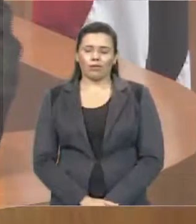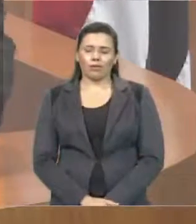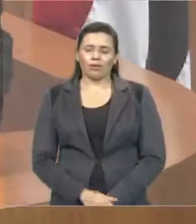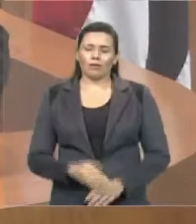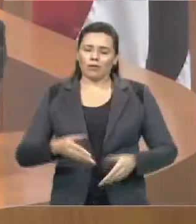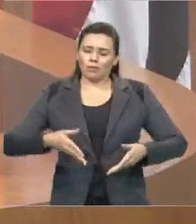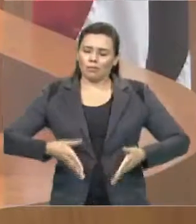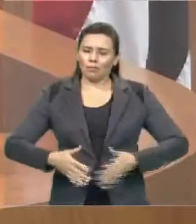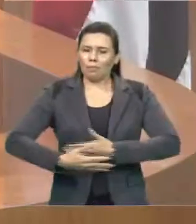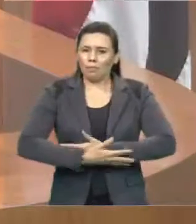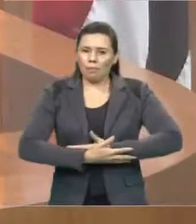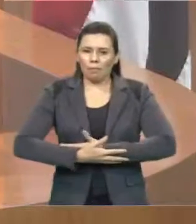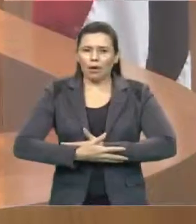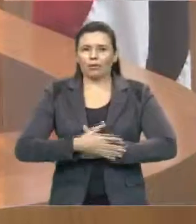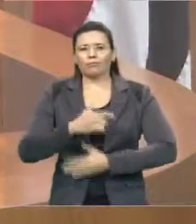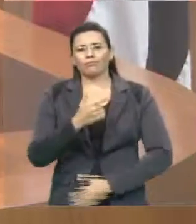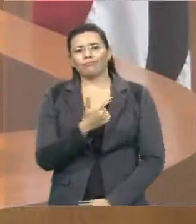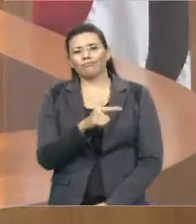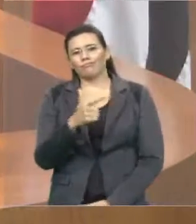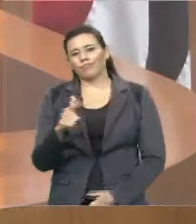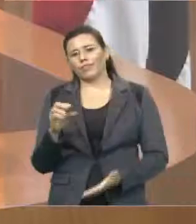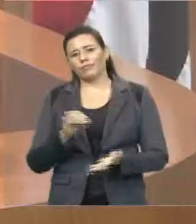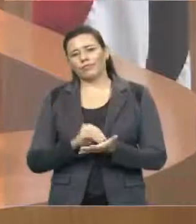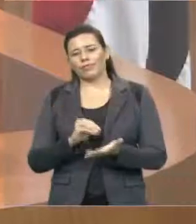gravidade, luvas